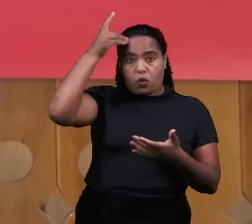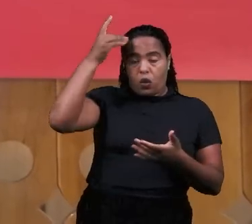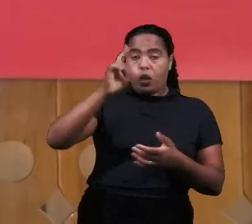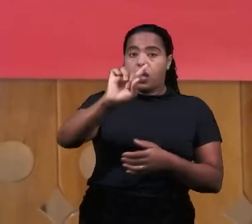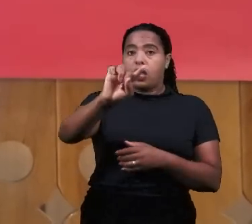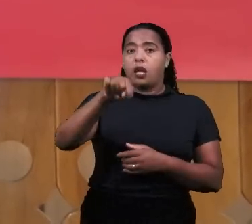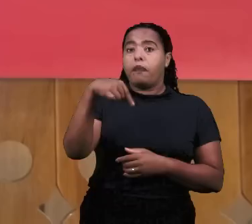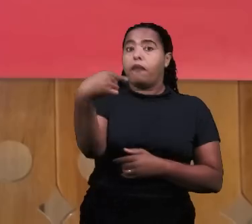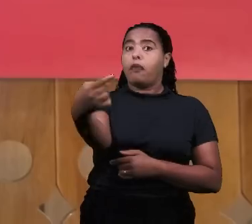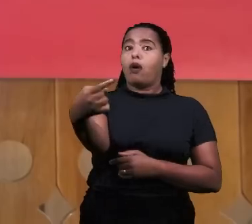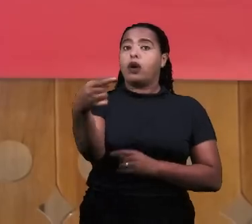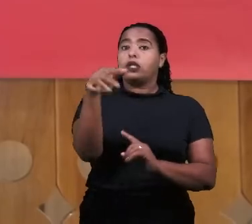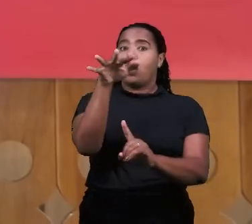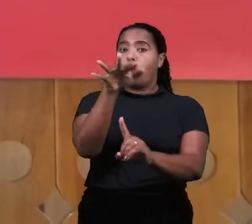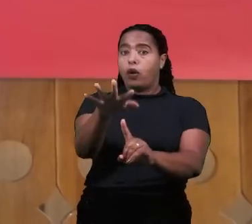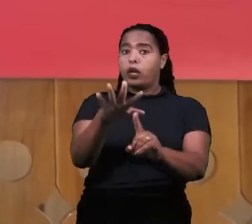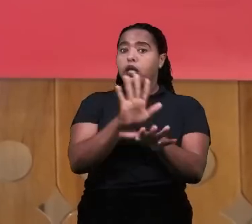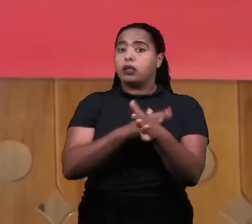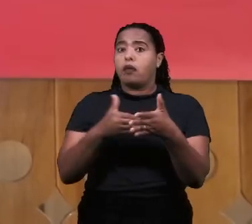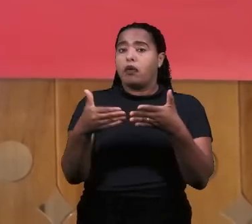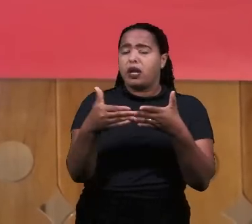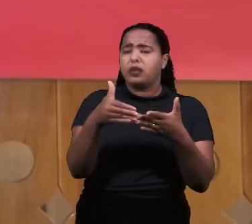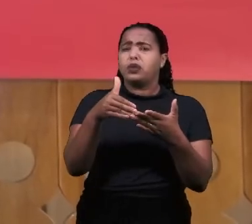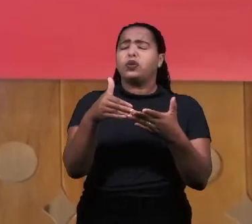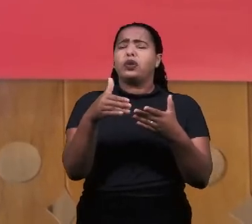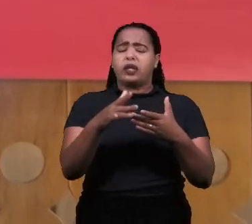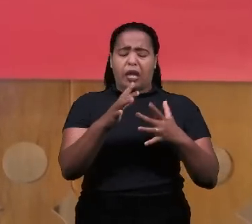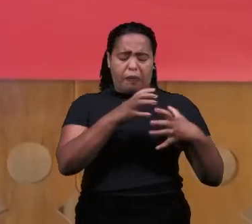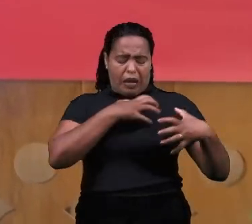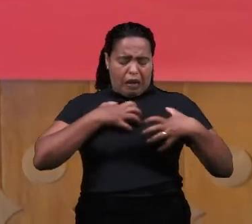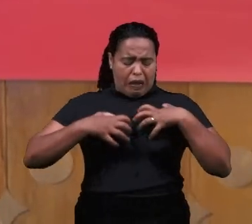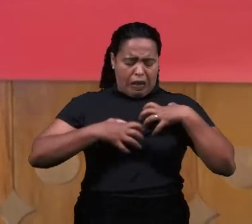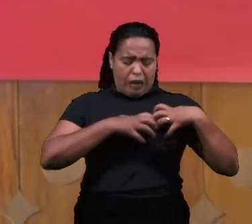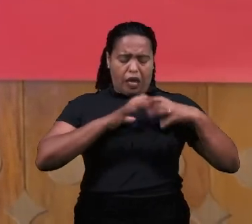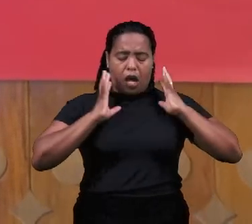estão assistindo, para que essa mágoa seja retirada.